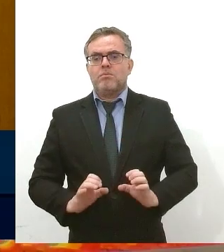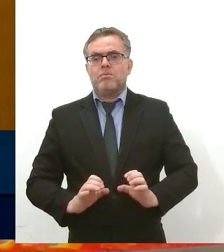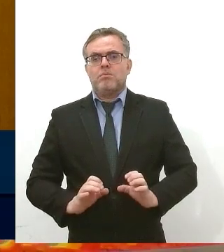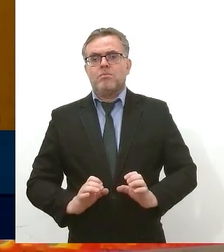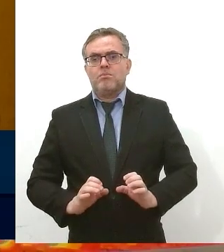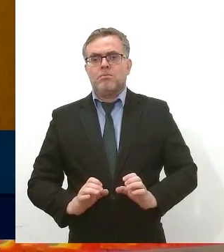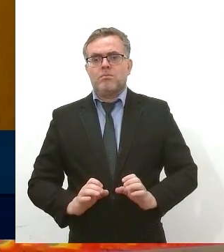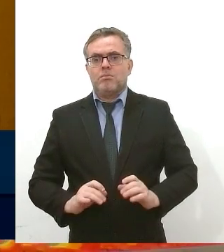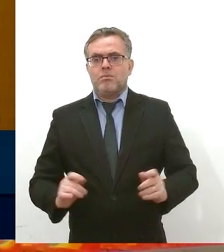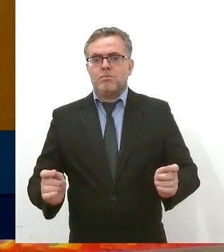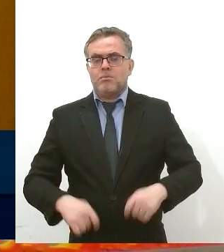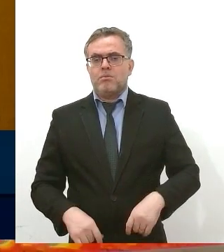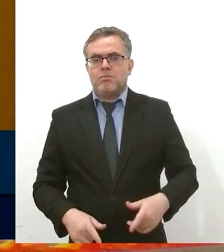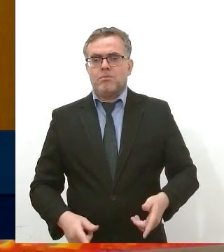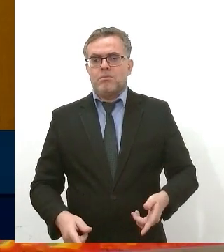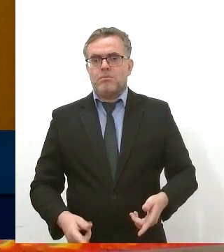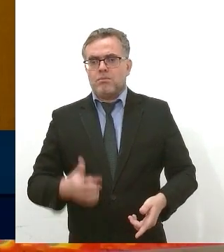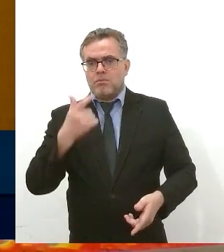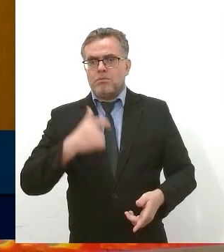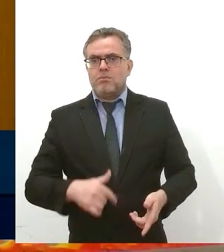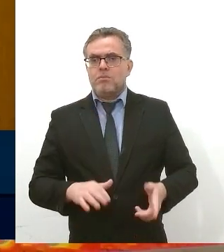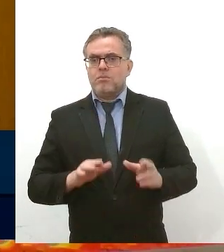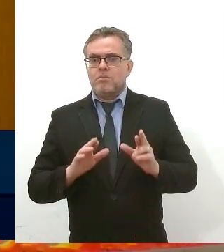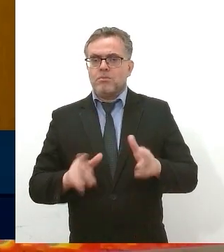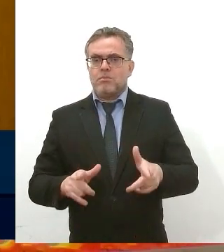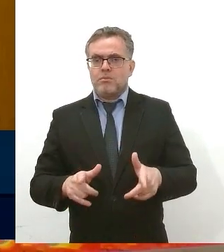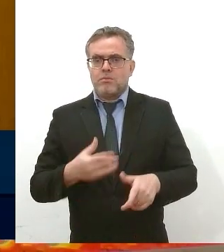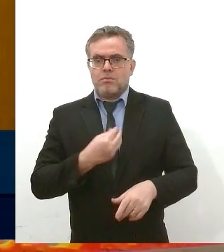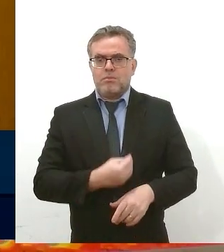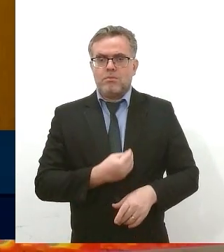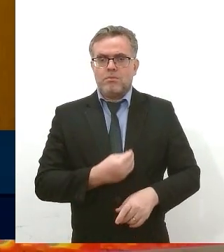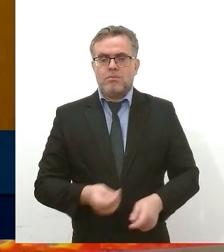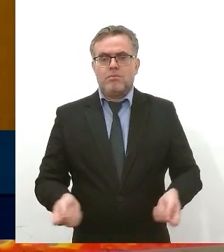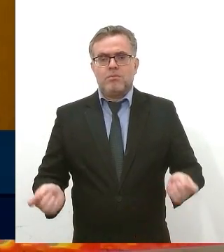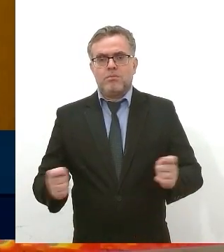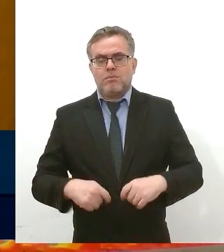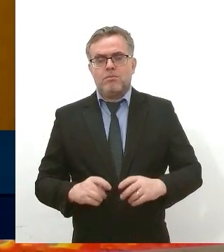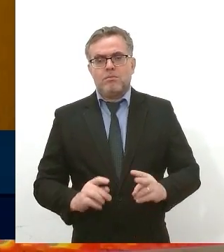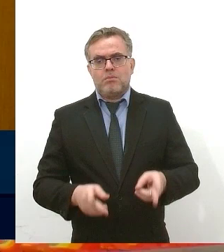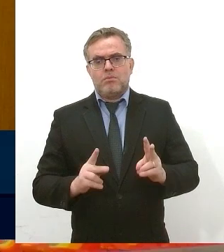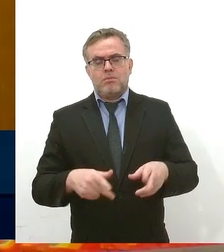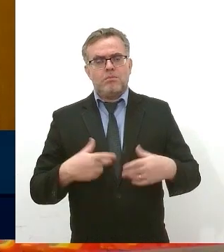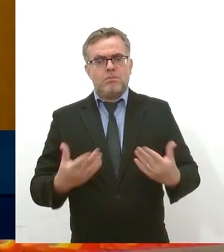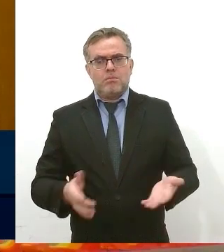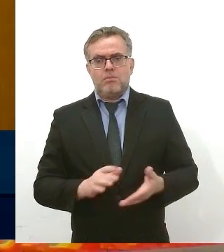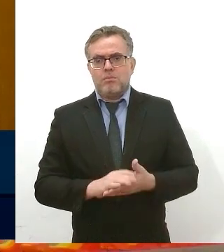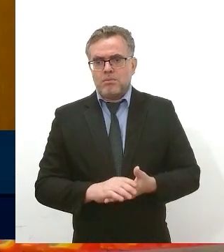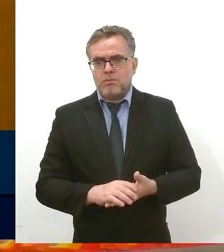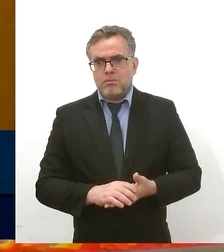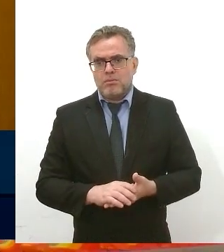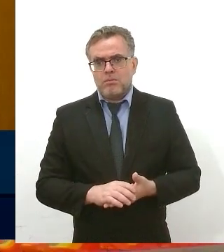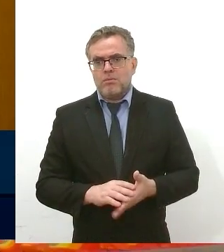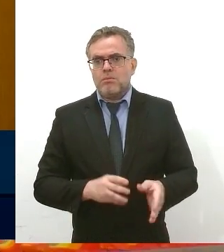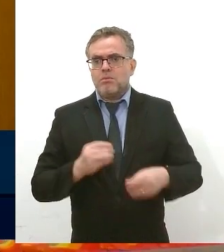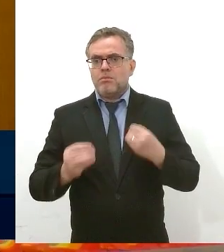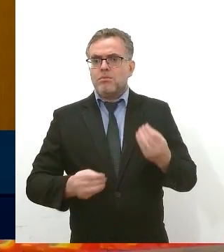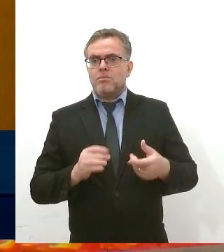Eu sempre fui linda Brasil. E eu lembro que nessa época, Garibaldo, eu deixei de ser essa criança